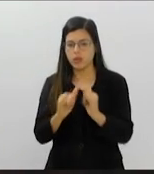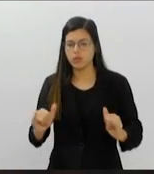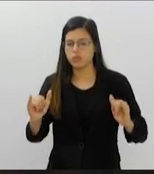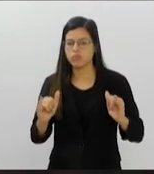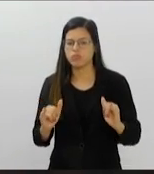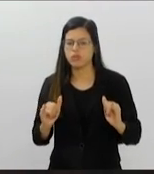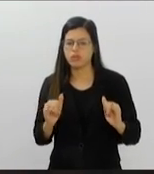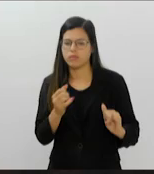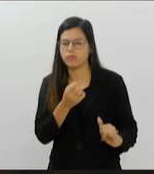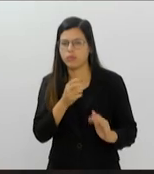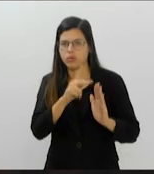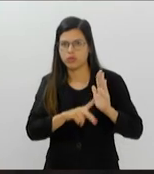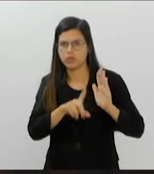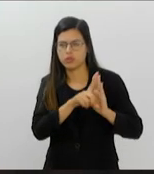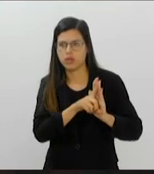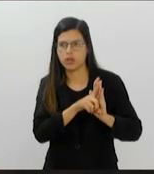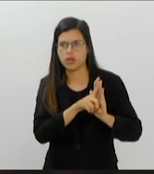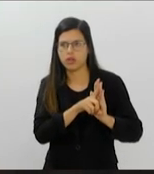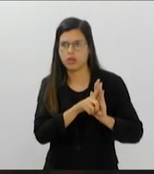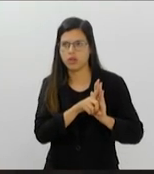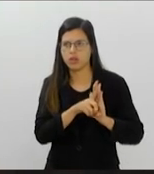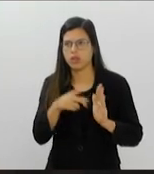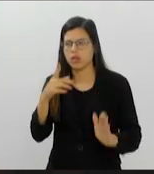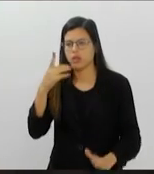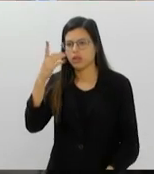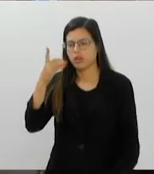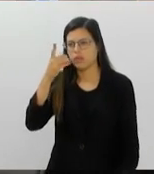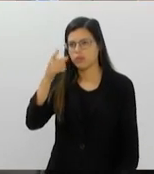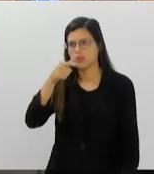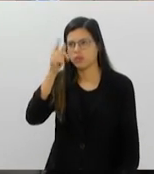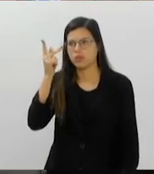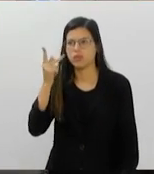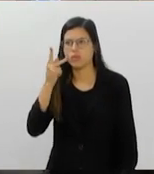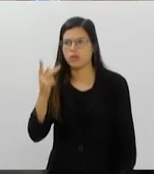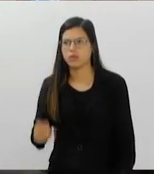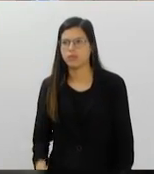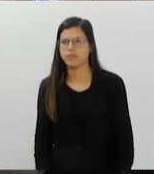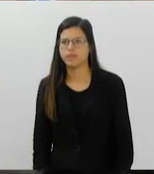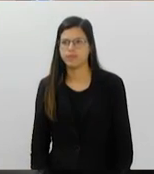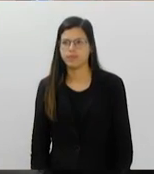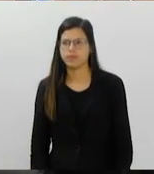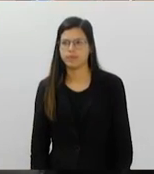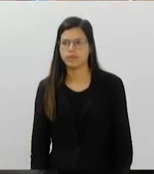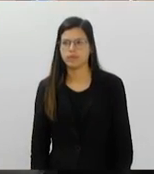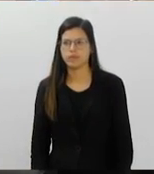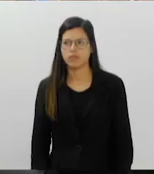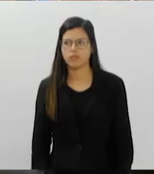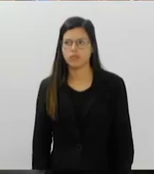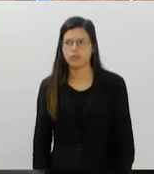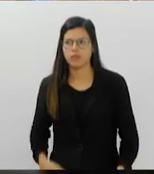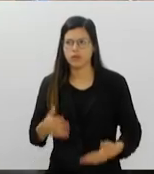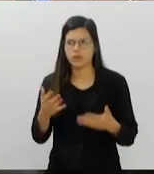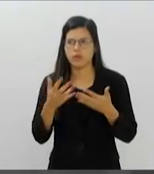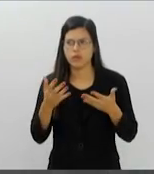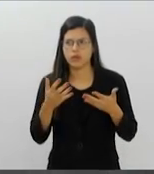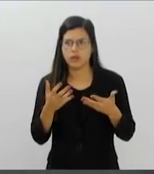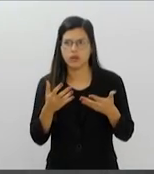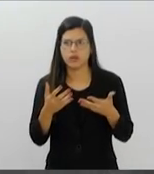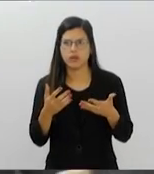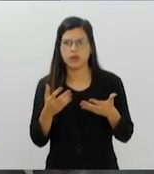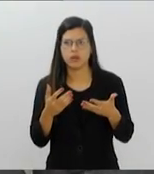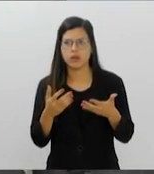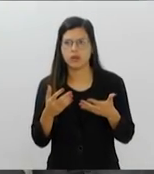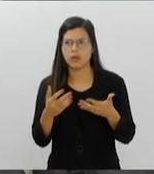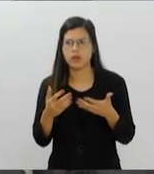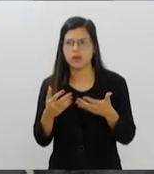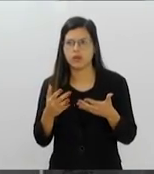Anuncio, projeto de lei... Presidente. Deputado Luiz Paulo, por favor. Eu queria arguir a Vossa Excelência, eu